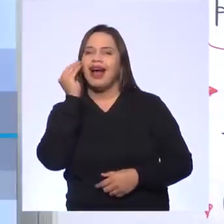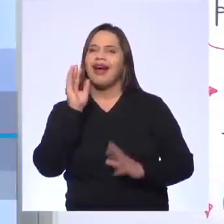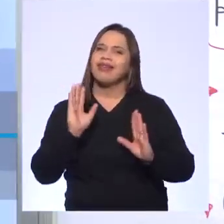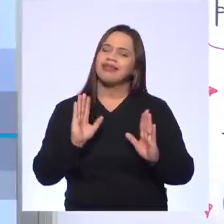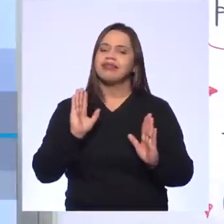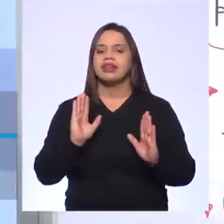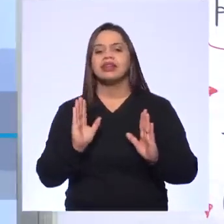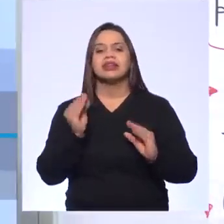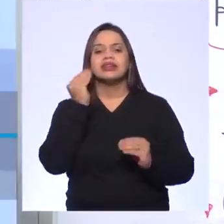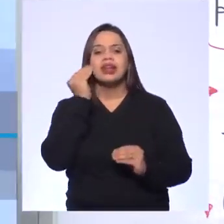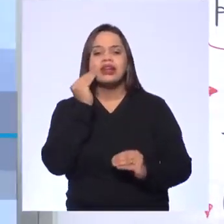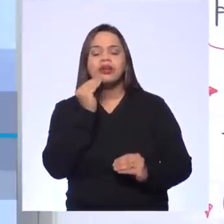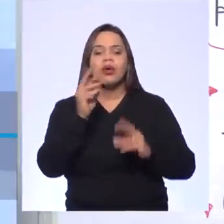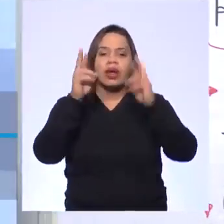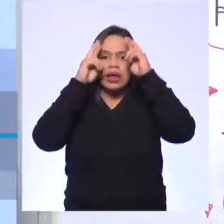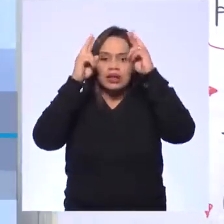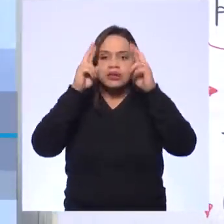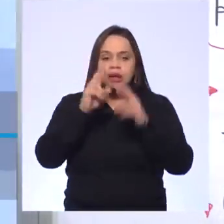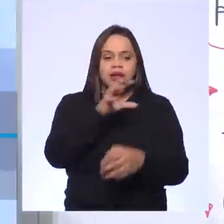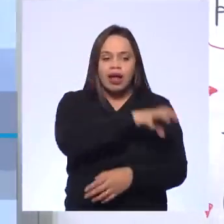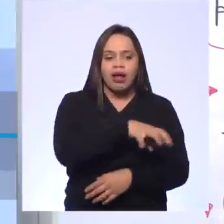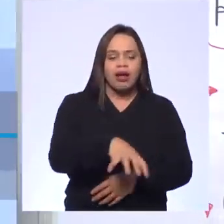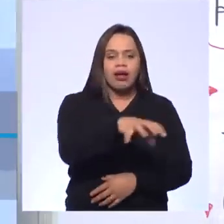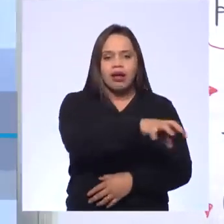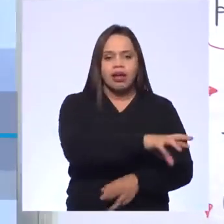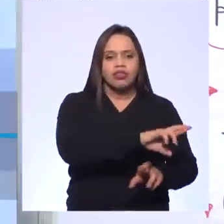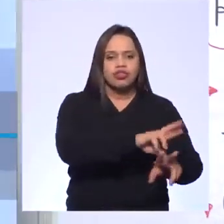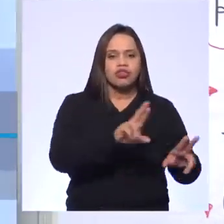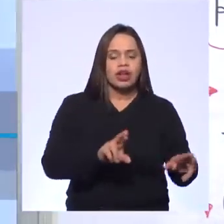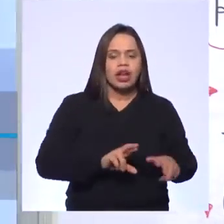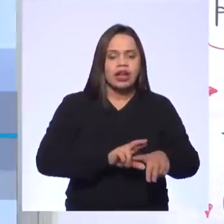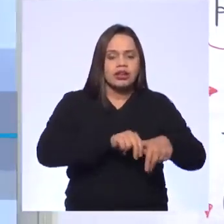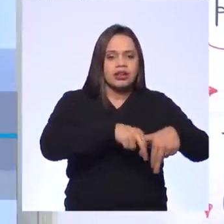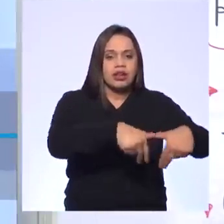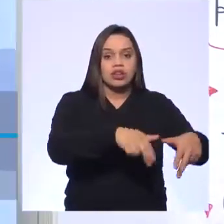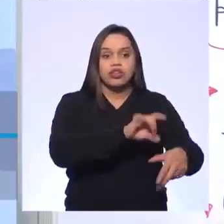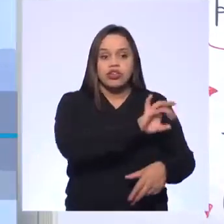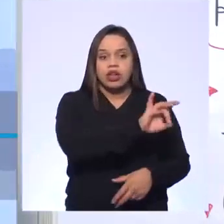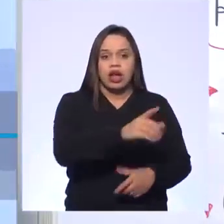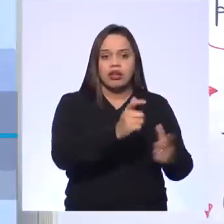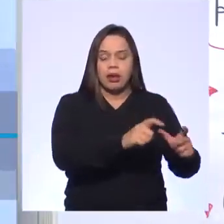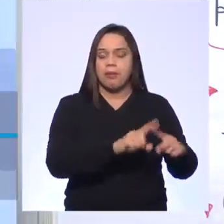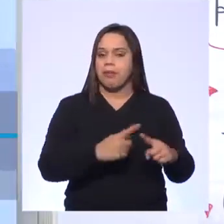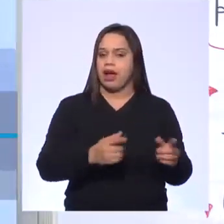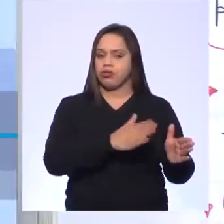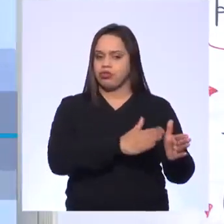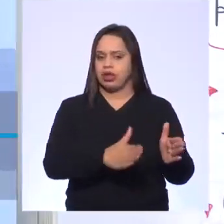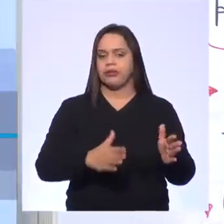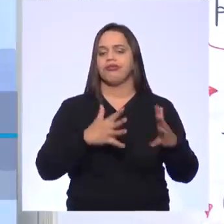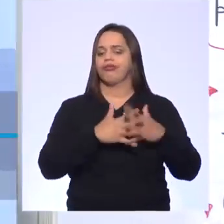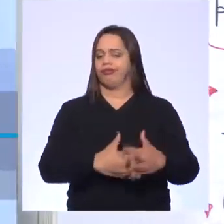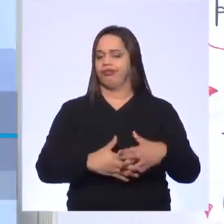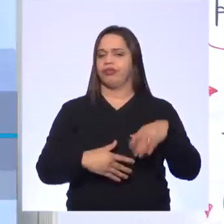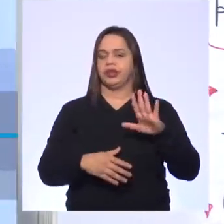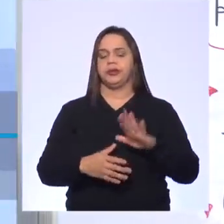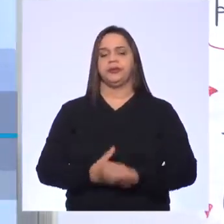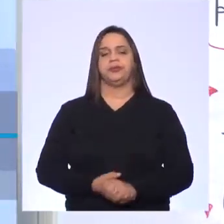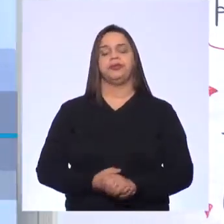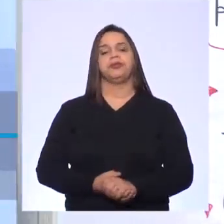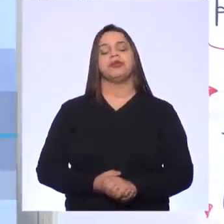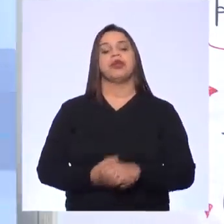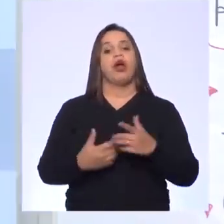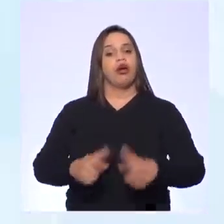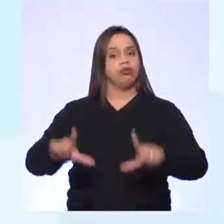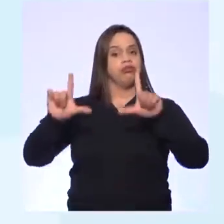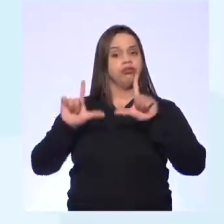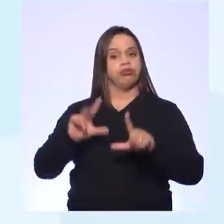as singularidades de cada local, mas isso com o tempo foi ficando muito complicado. Eu vou colocar na tela para vocês uma imagem, porque